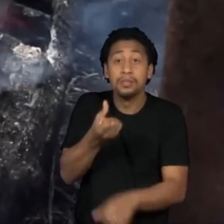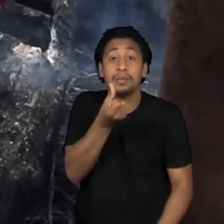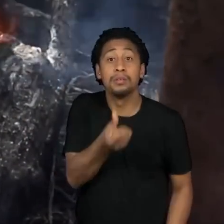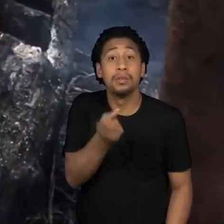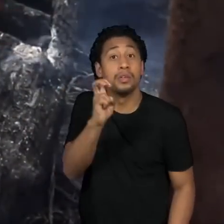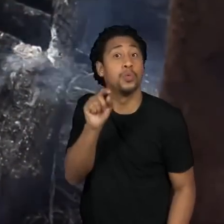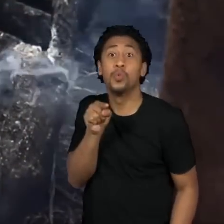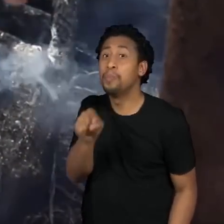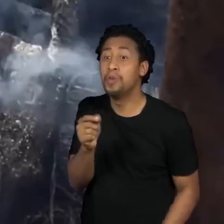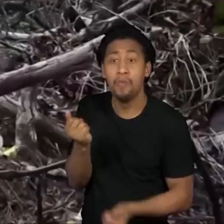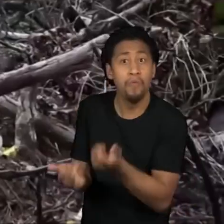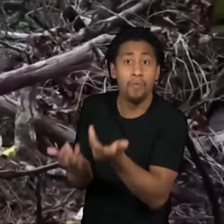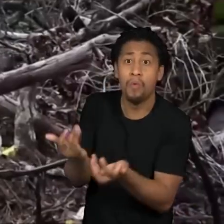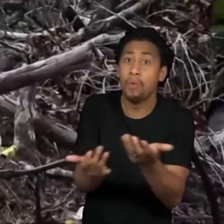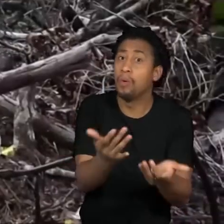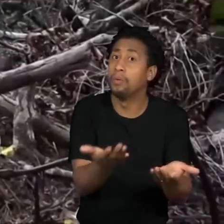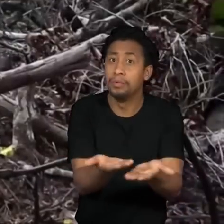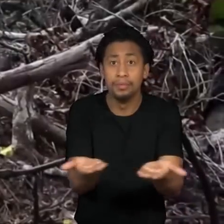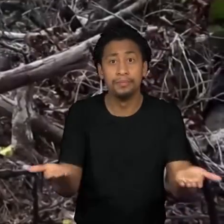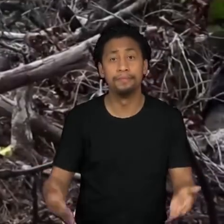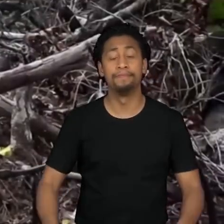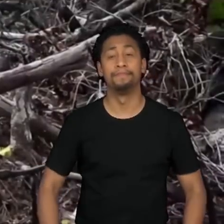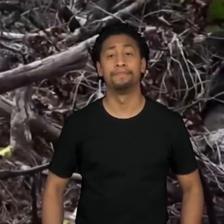75.090 focos.